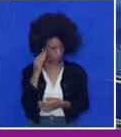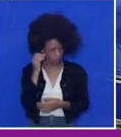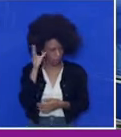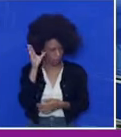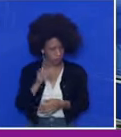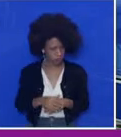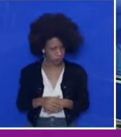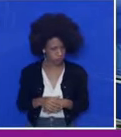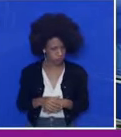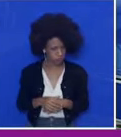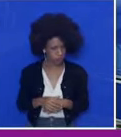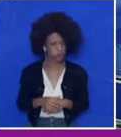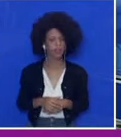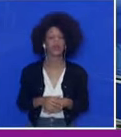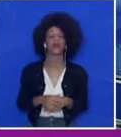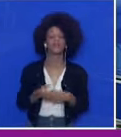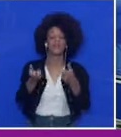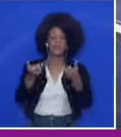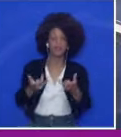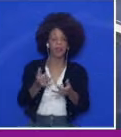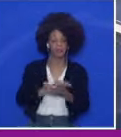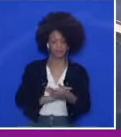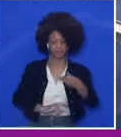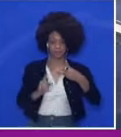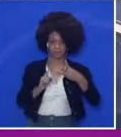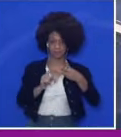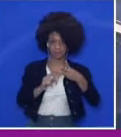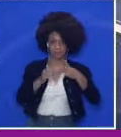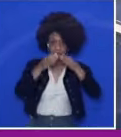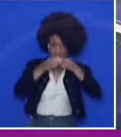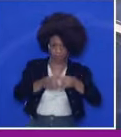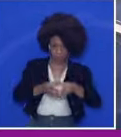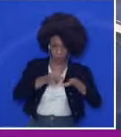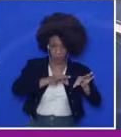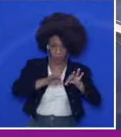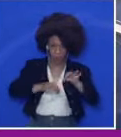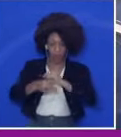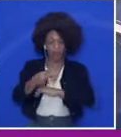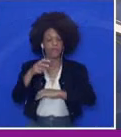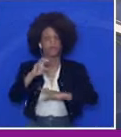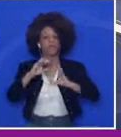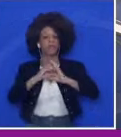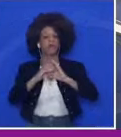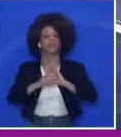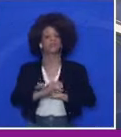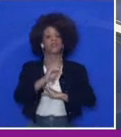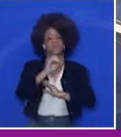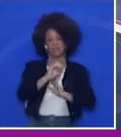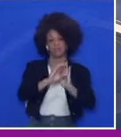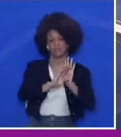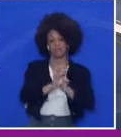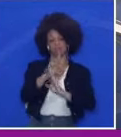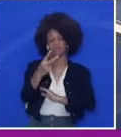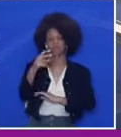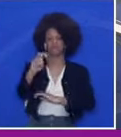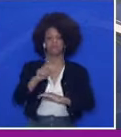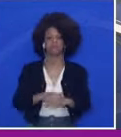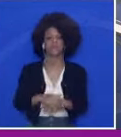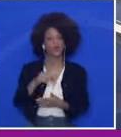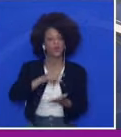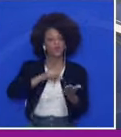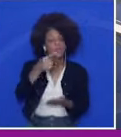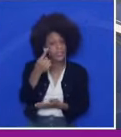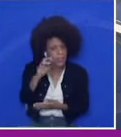sobre o sorteio? Vamos explicar. O globo número 3, com suporte em cima, abastecido com 25 bolas numeradas de 0 a 25,